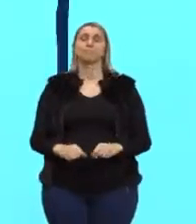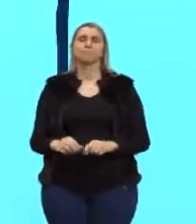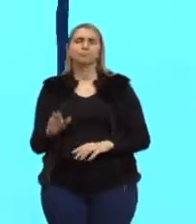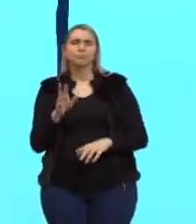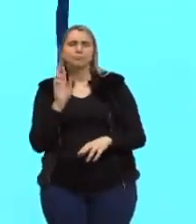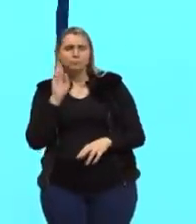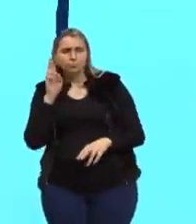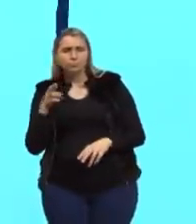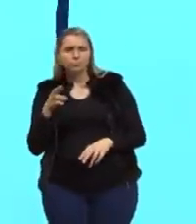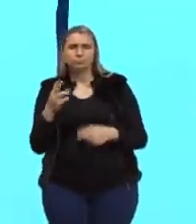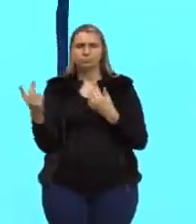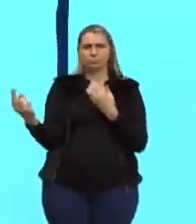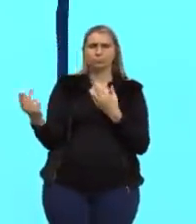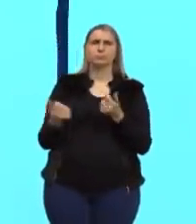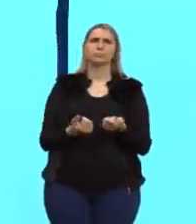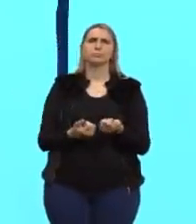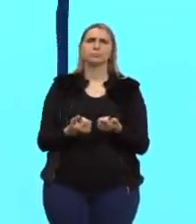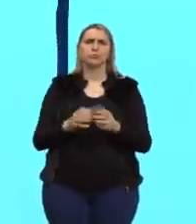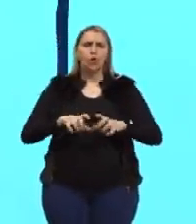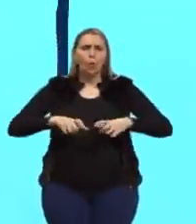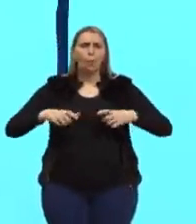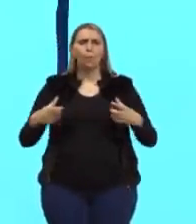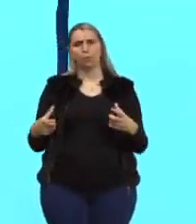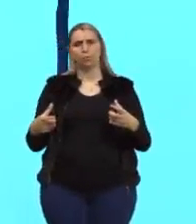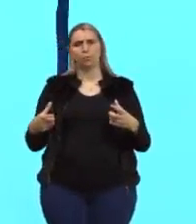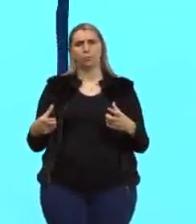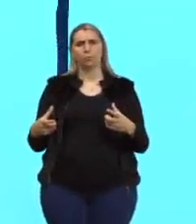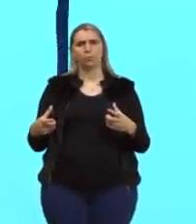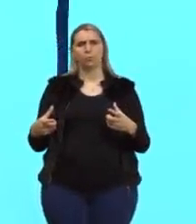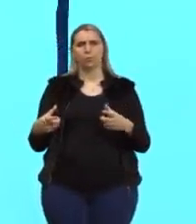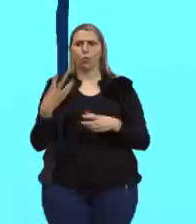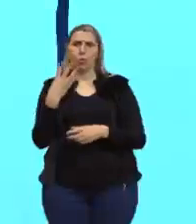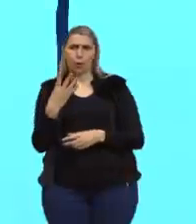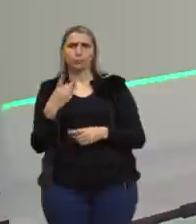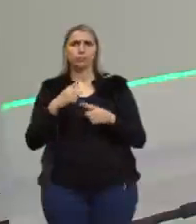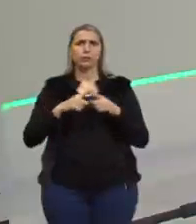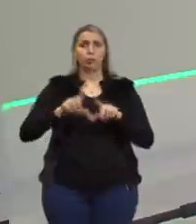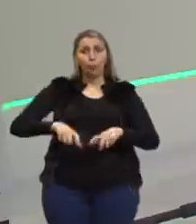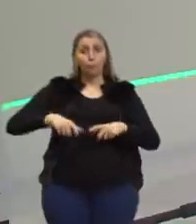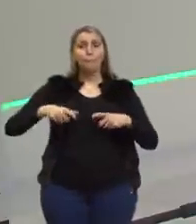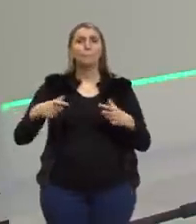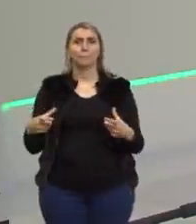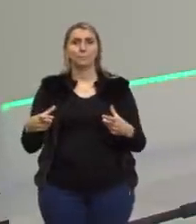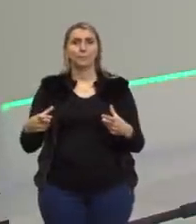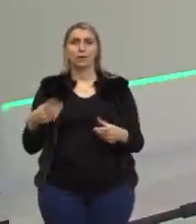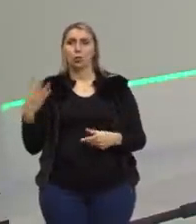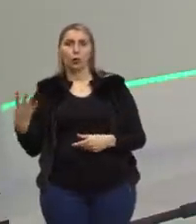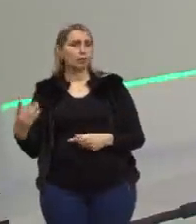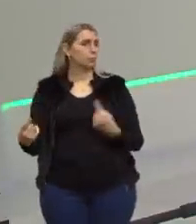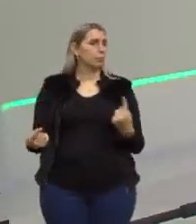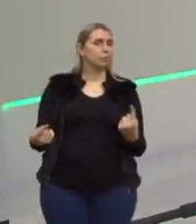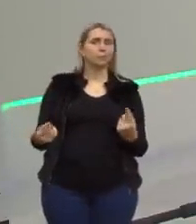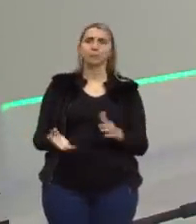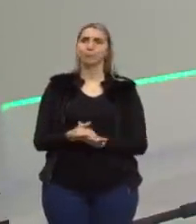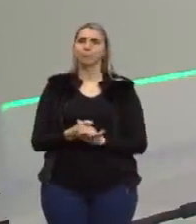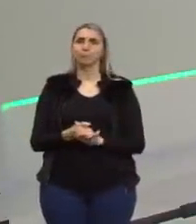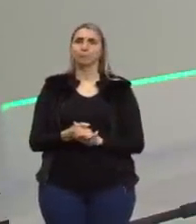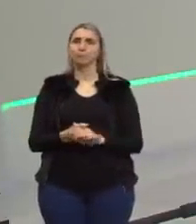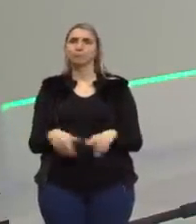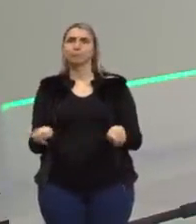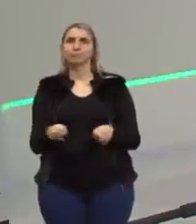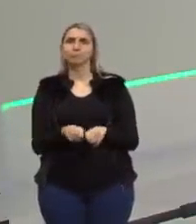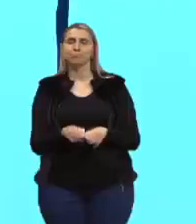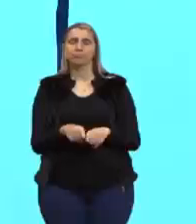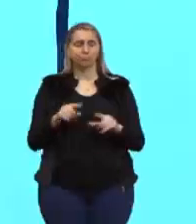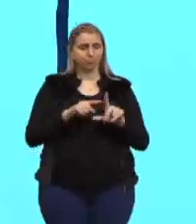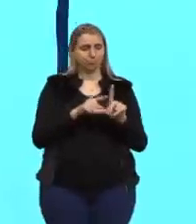razão de semelhança, essa razão de aumento desse triângulo foi 4, certo? 4 para 1, né? E nós temos o